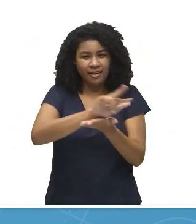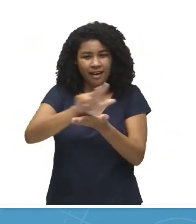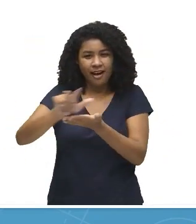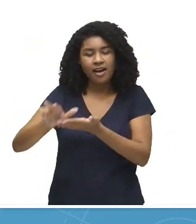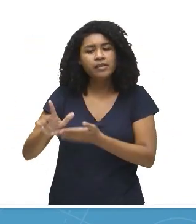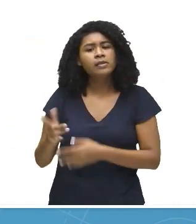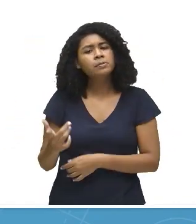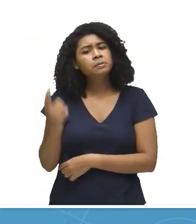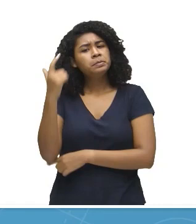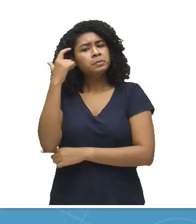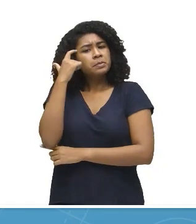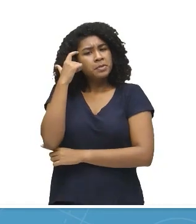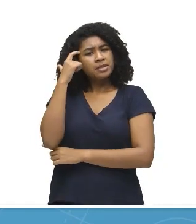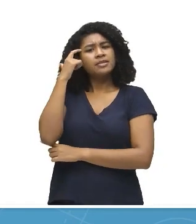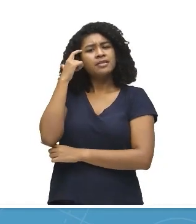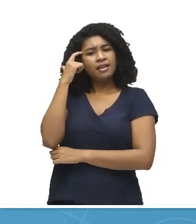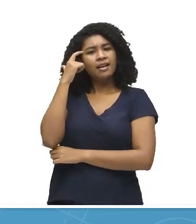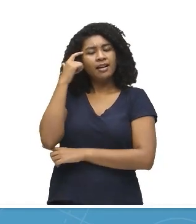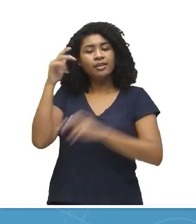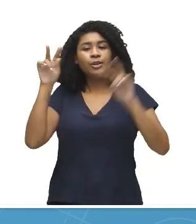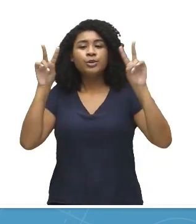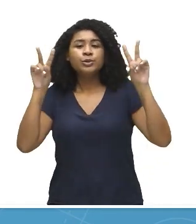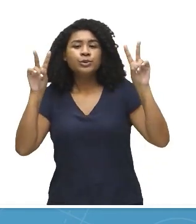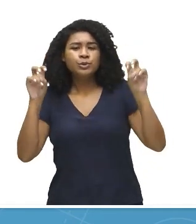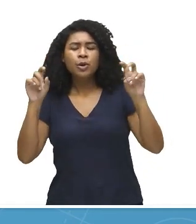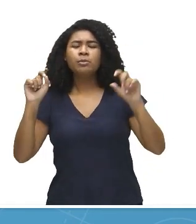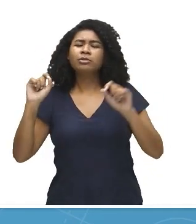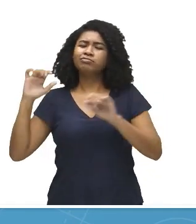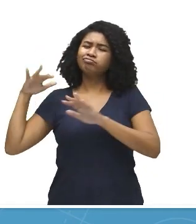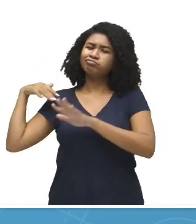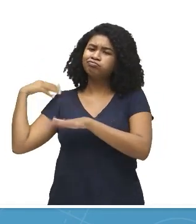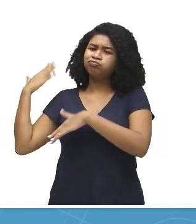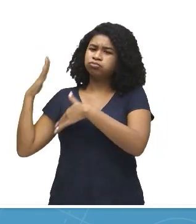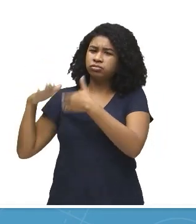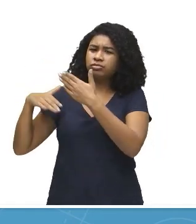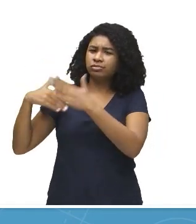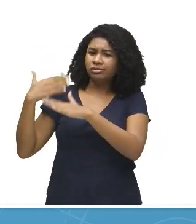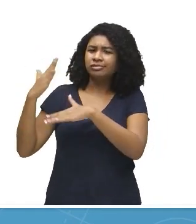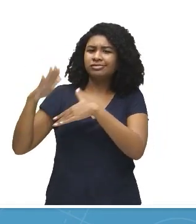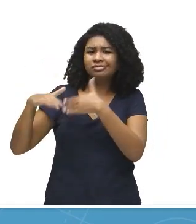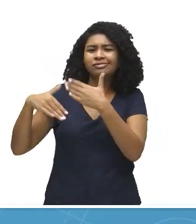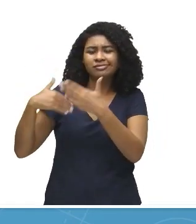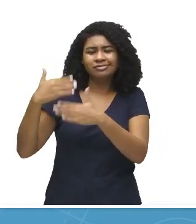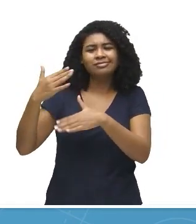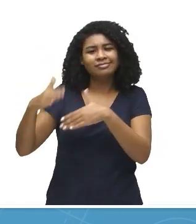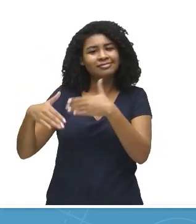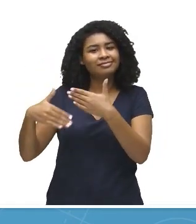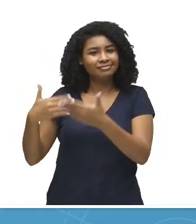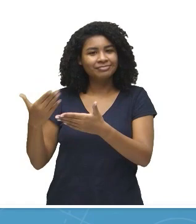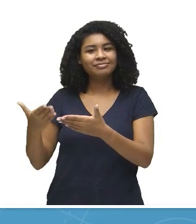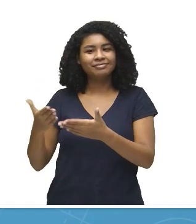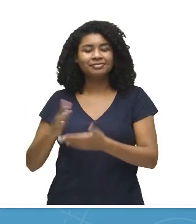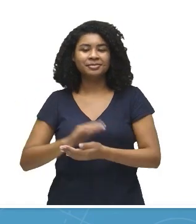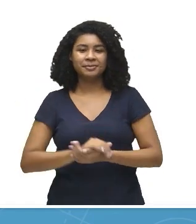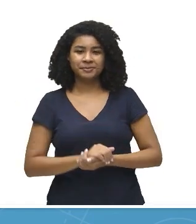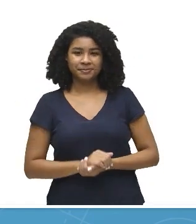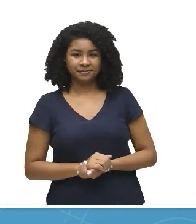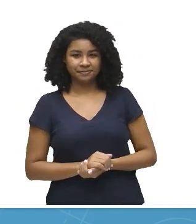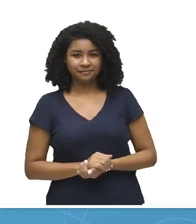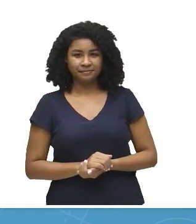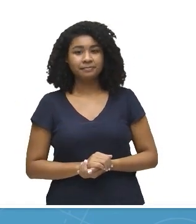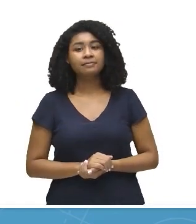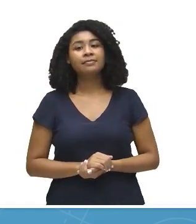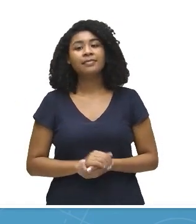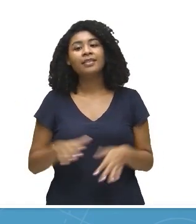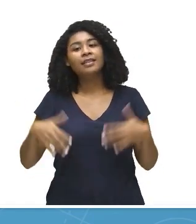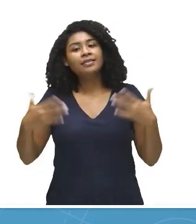um pouco sobre o que vem acontecendo com o meio ambiente, aí o que nos cerca, né? Então, nós vamos